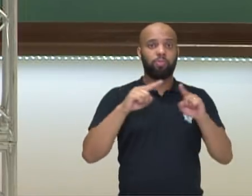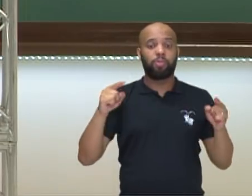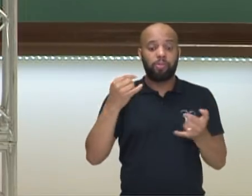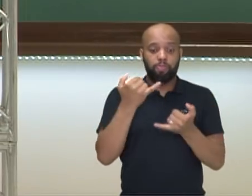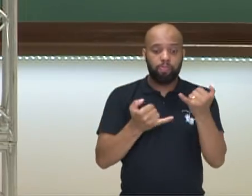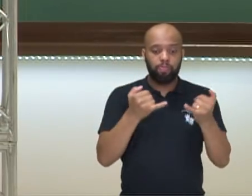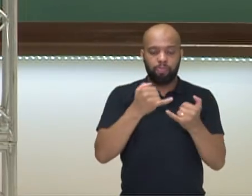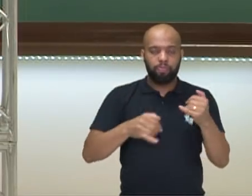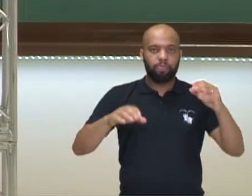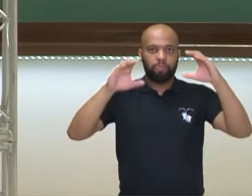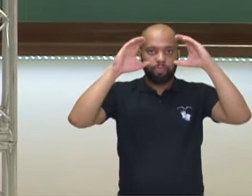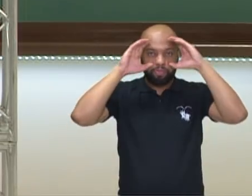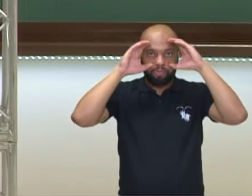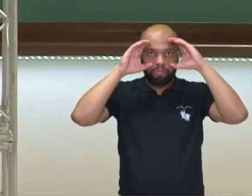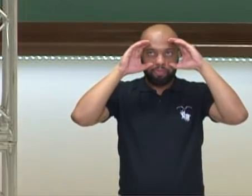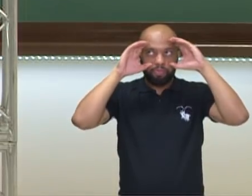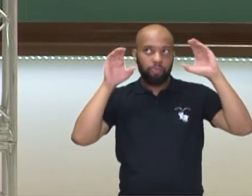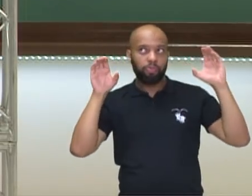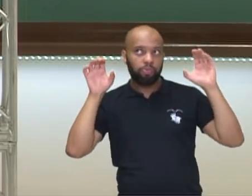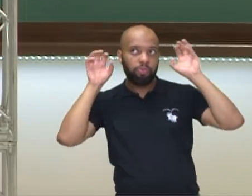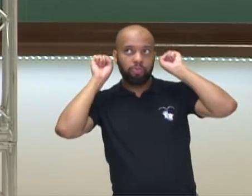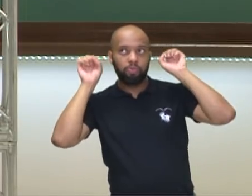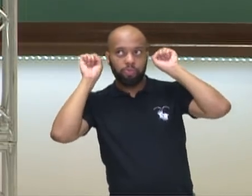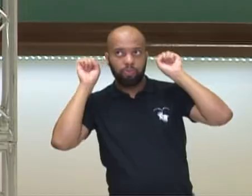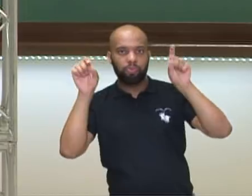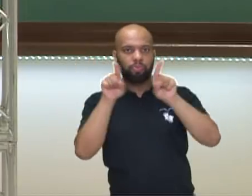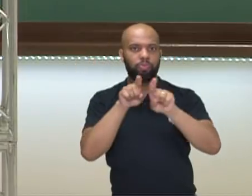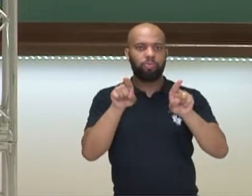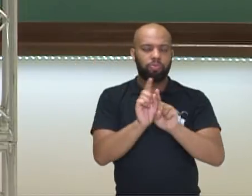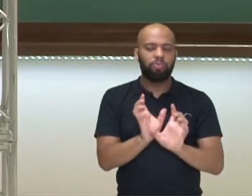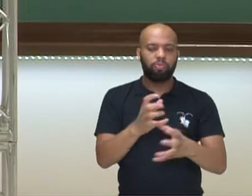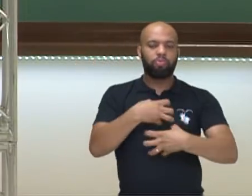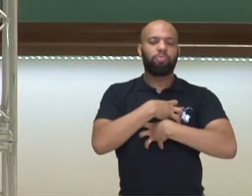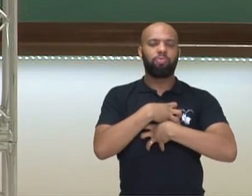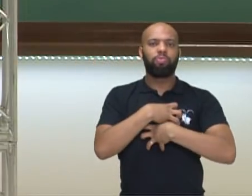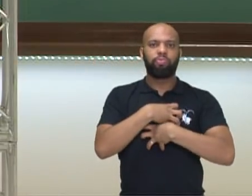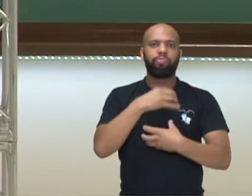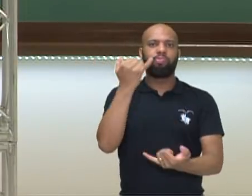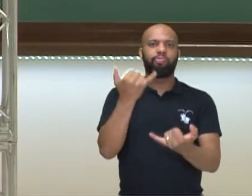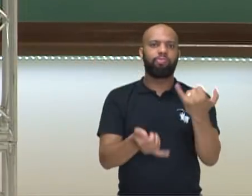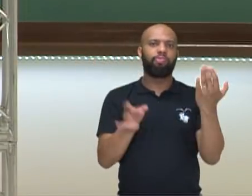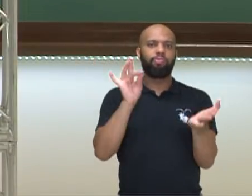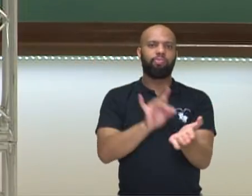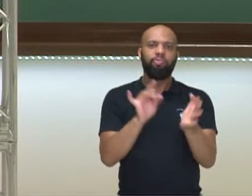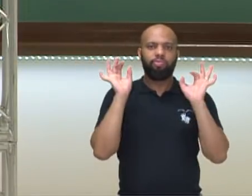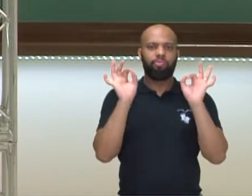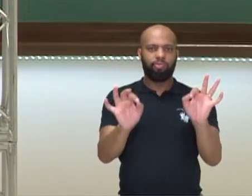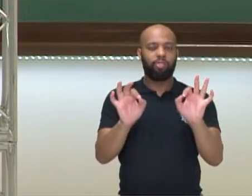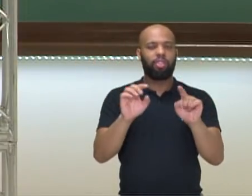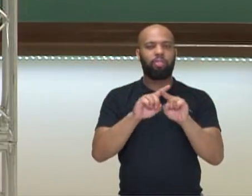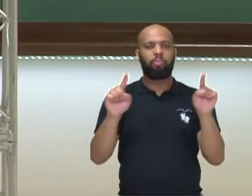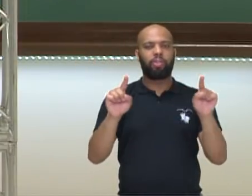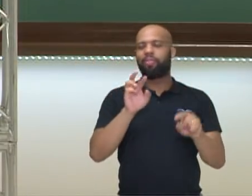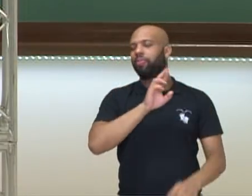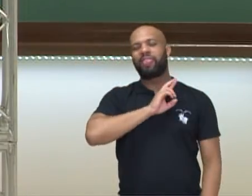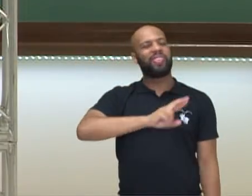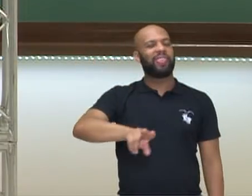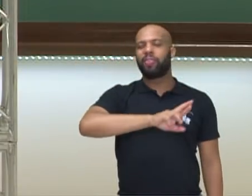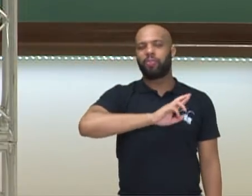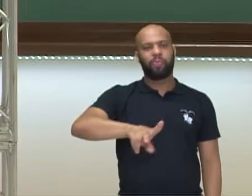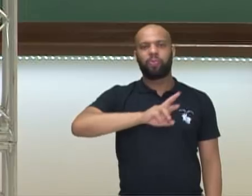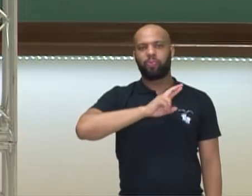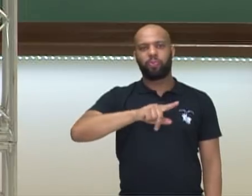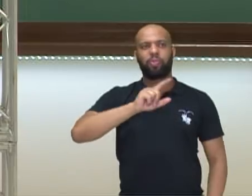que você está ouvindo e o que você está sentindo é real. Mas, na verdade, não é real.